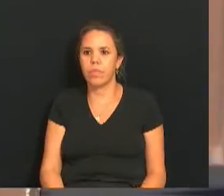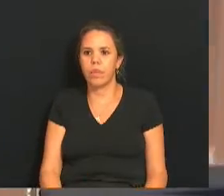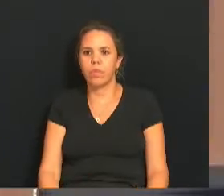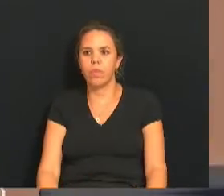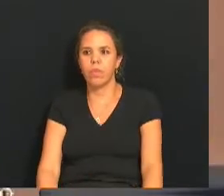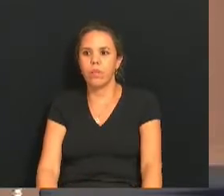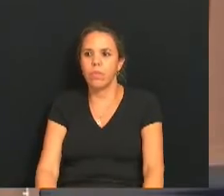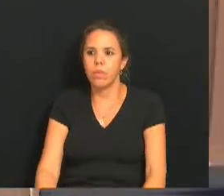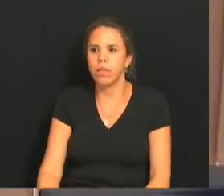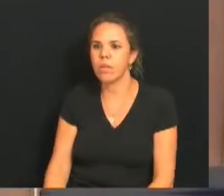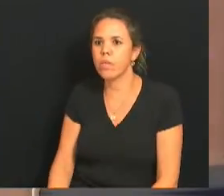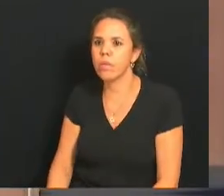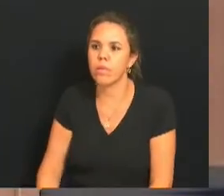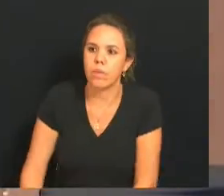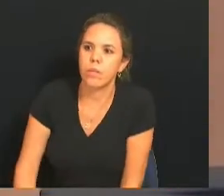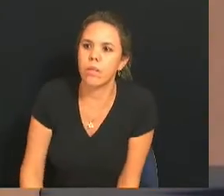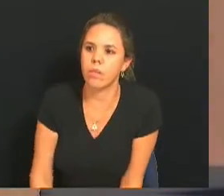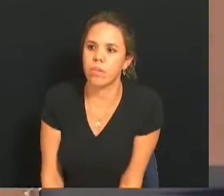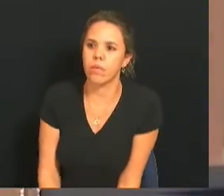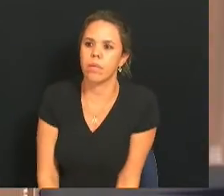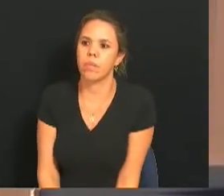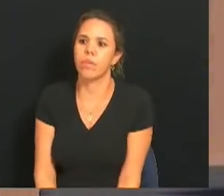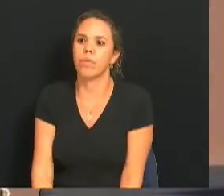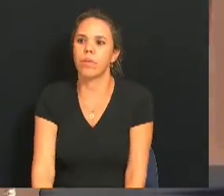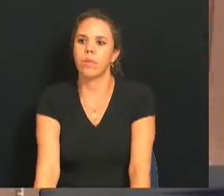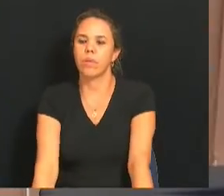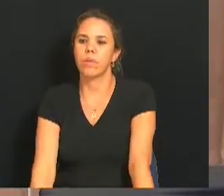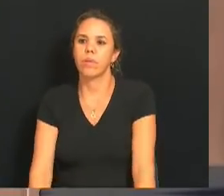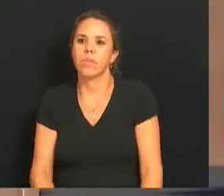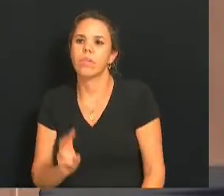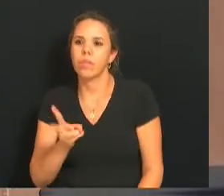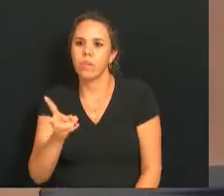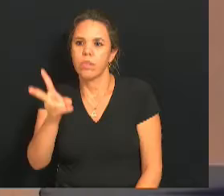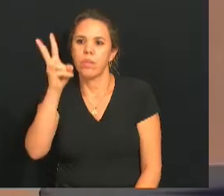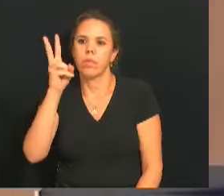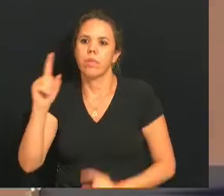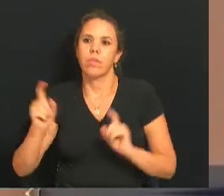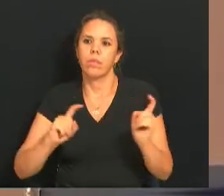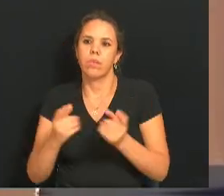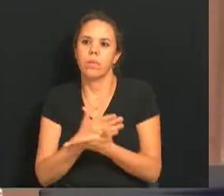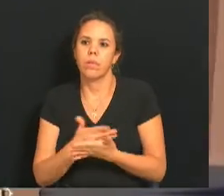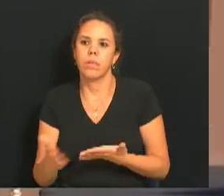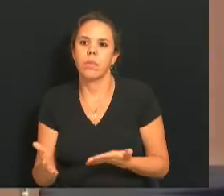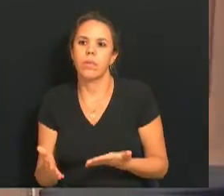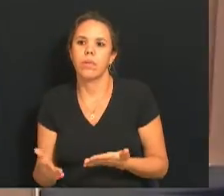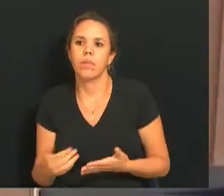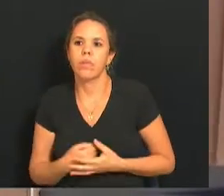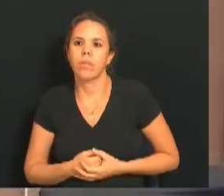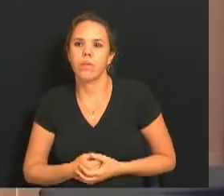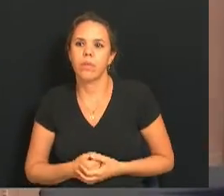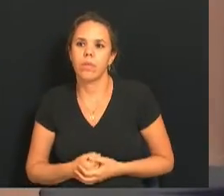da palavra. Senão, nós prosseguimos aqui já iniciando o debate.